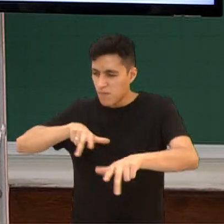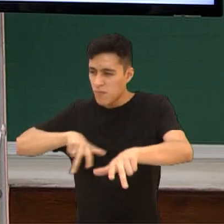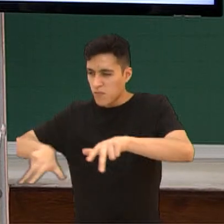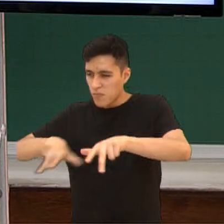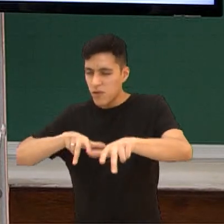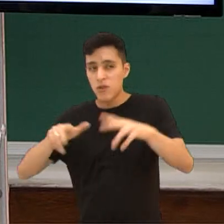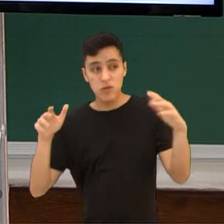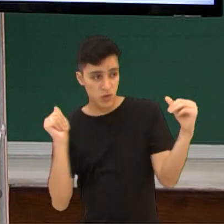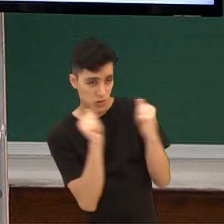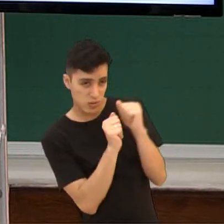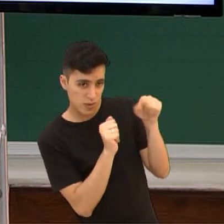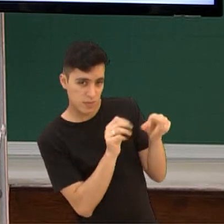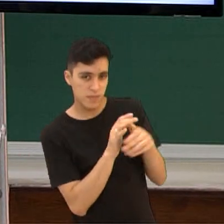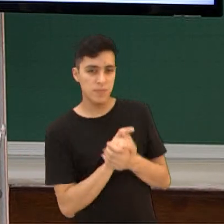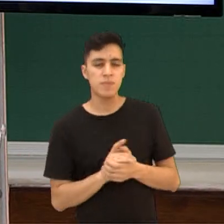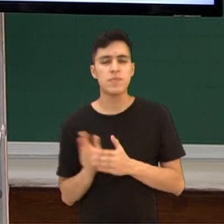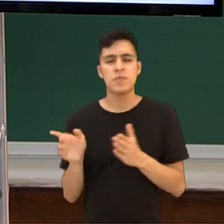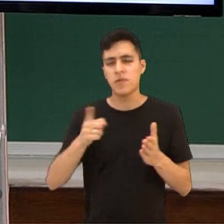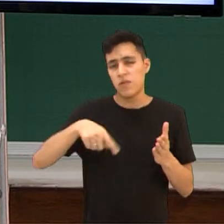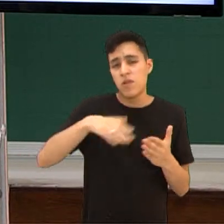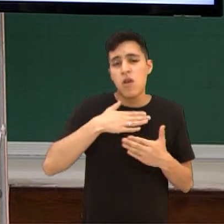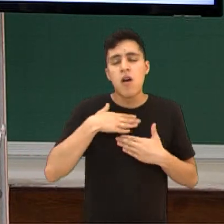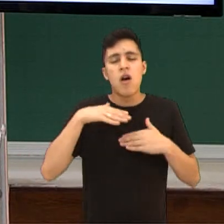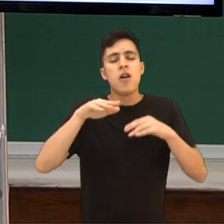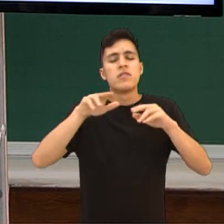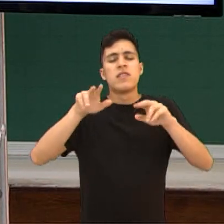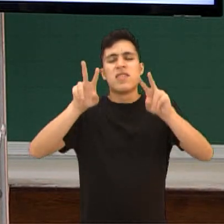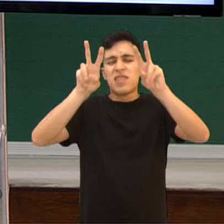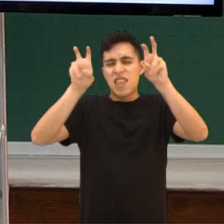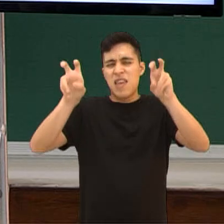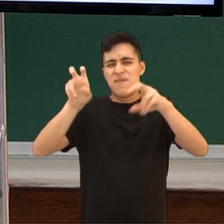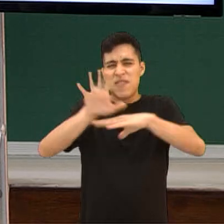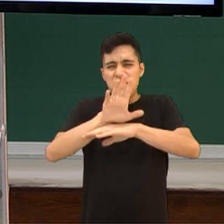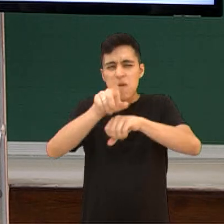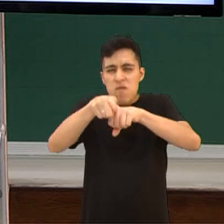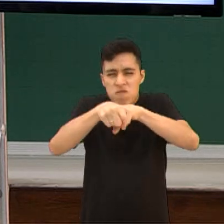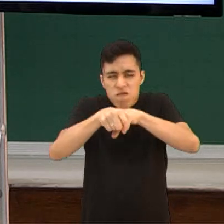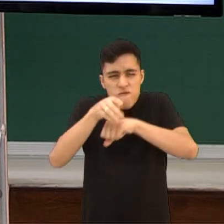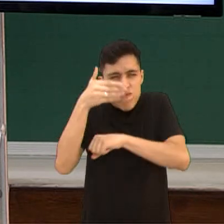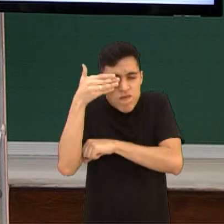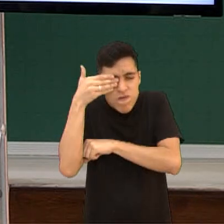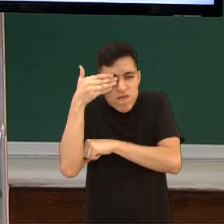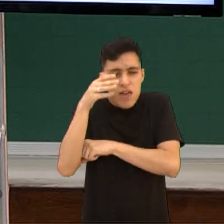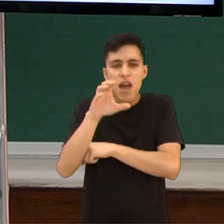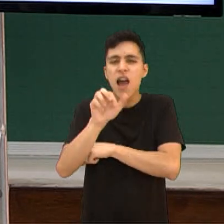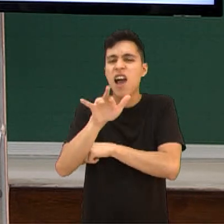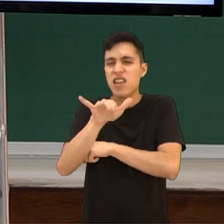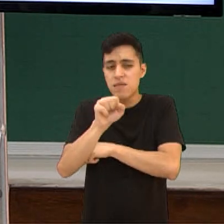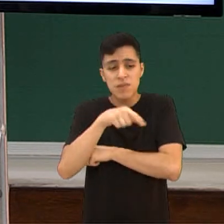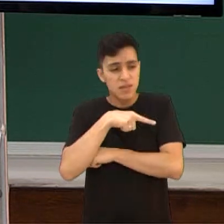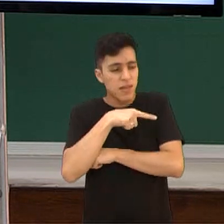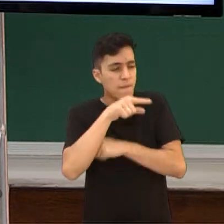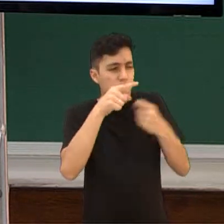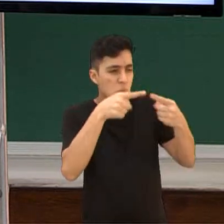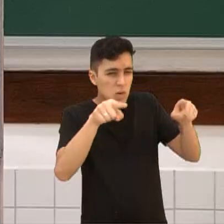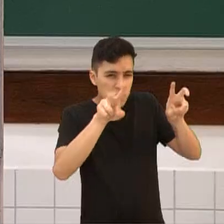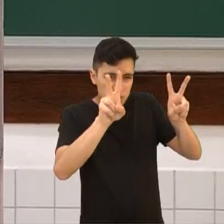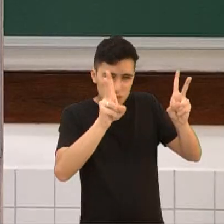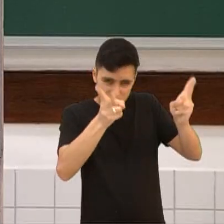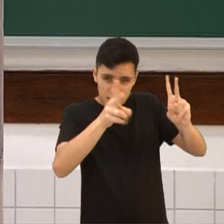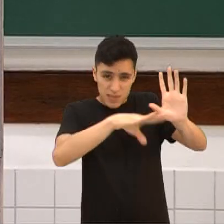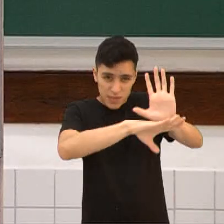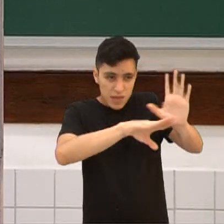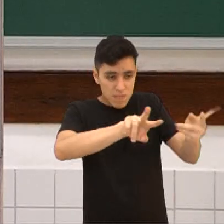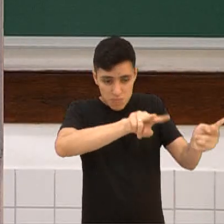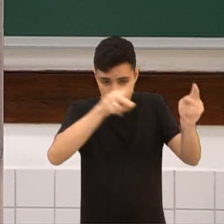muito, para quem gosta daquele filme do Piratas do Caribe, tem uma versão dela que é bem eletrônica, que a gente utilizava